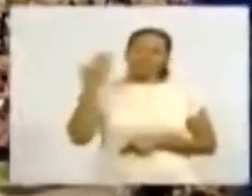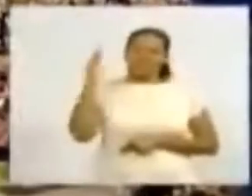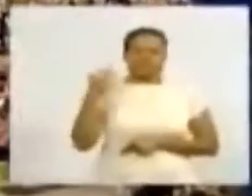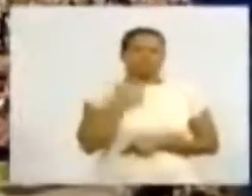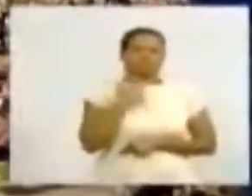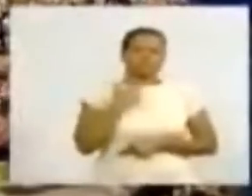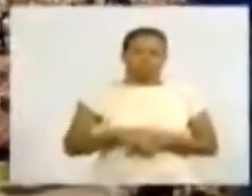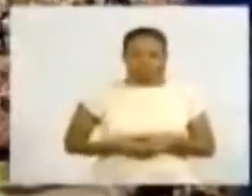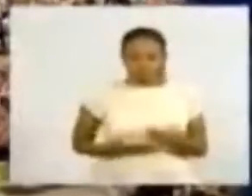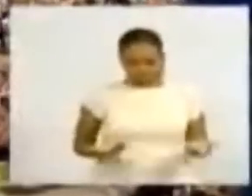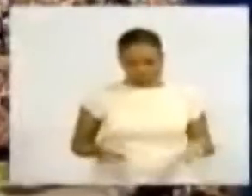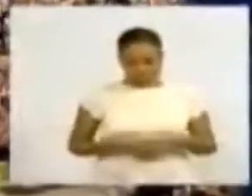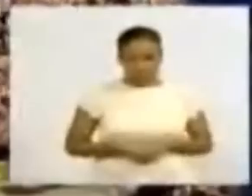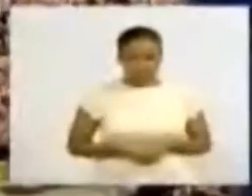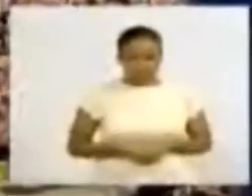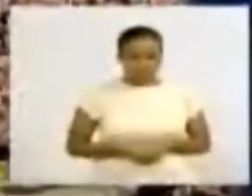cheio de receitas mágicas,